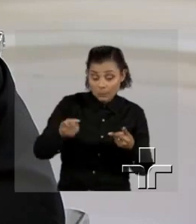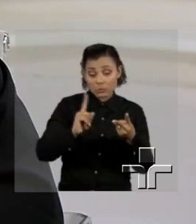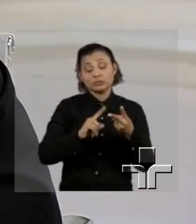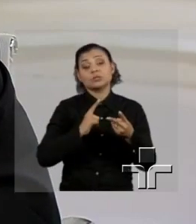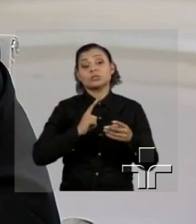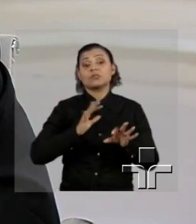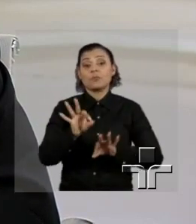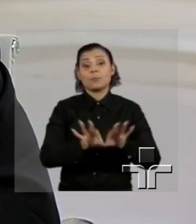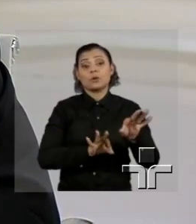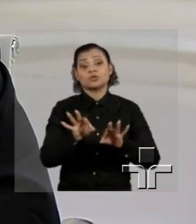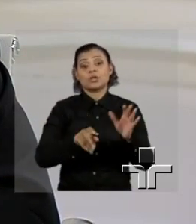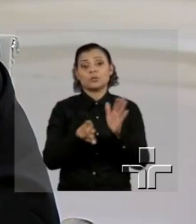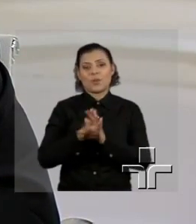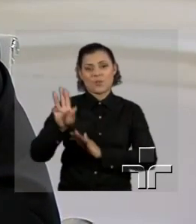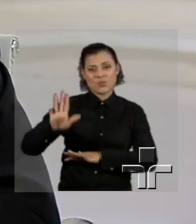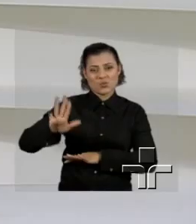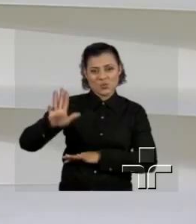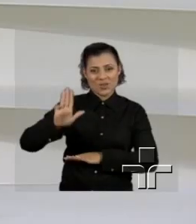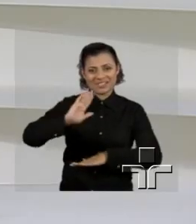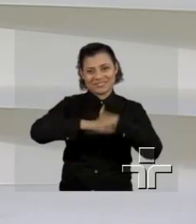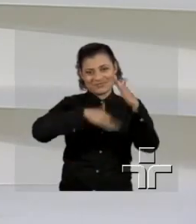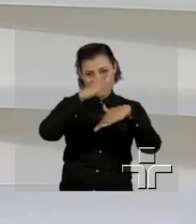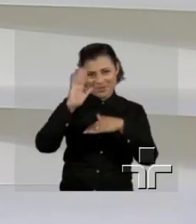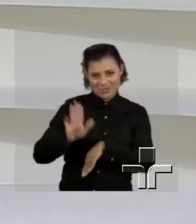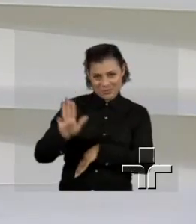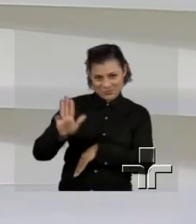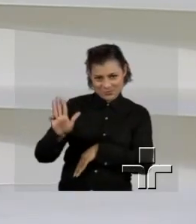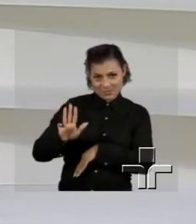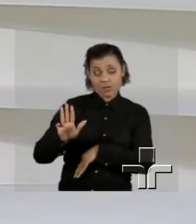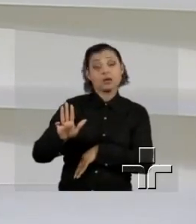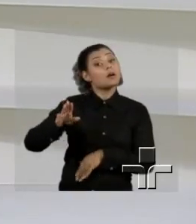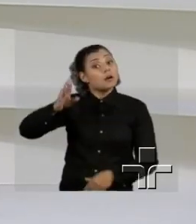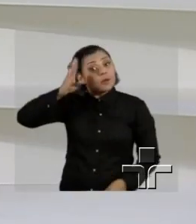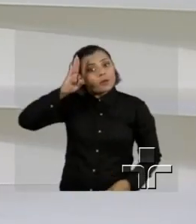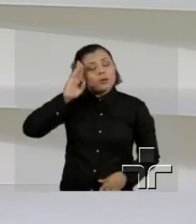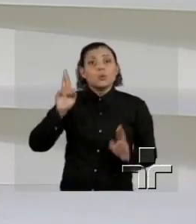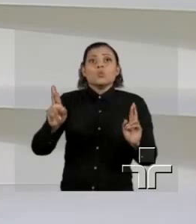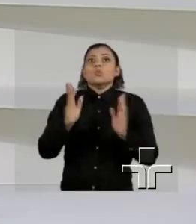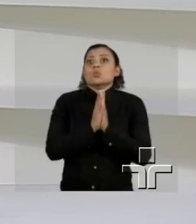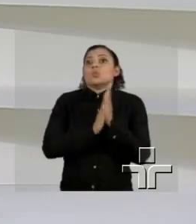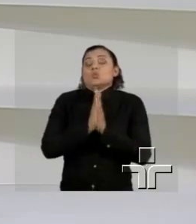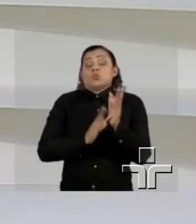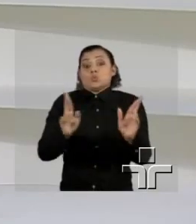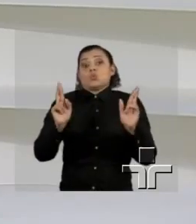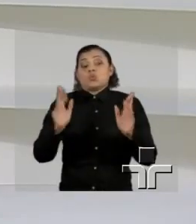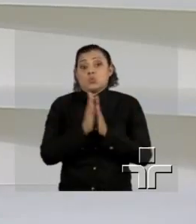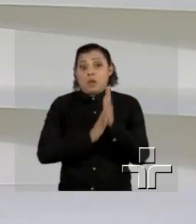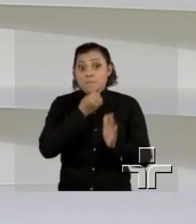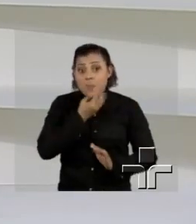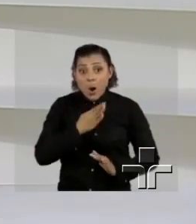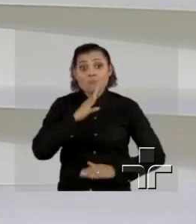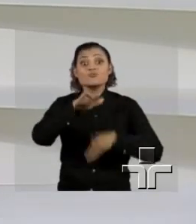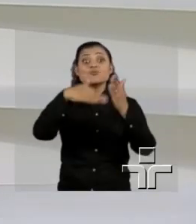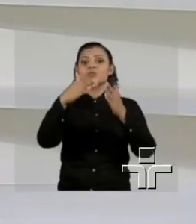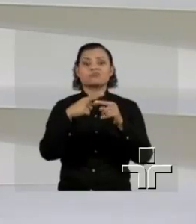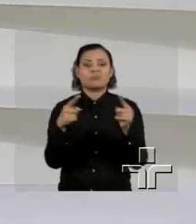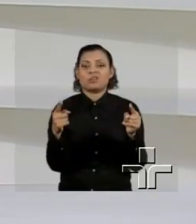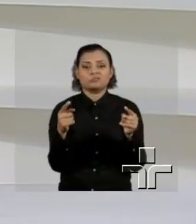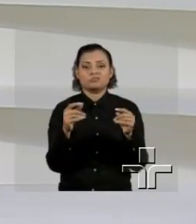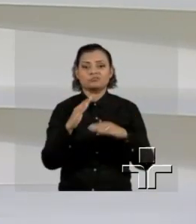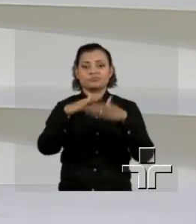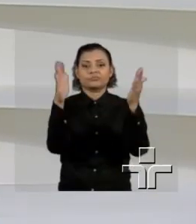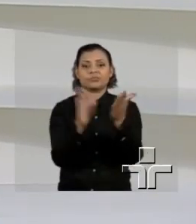nós tivemos várias aberrações, nós tivemos vários casos aí, onde o exemplo é fundamental. Então,